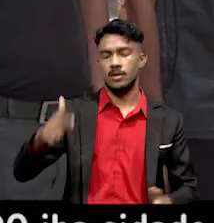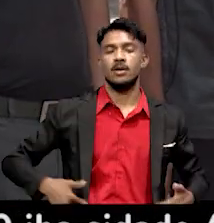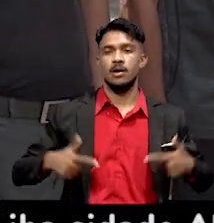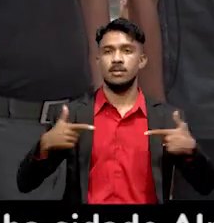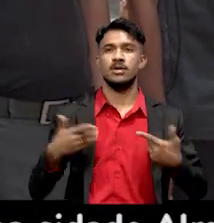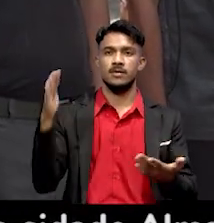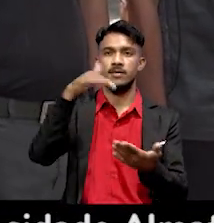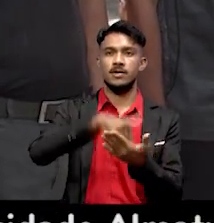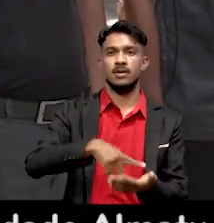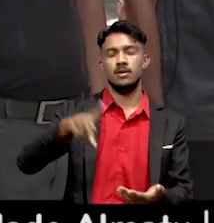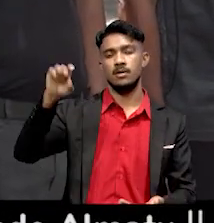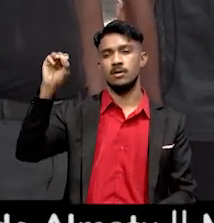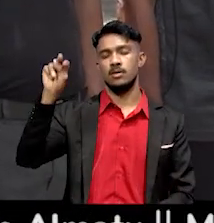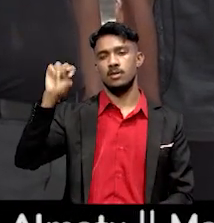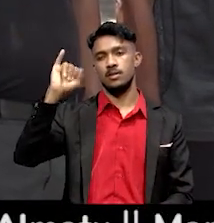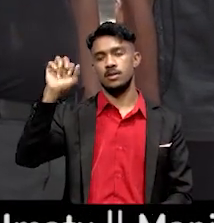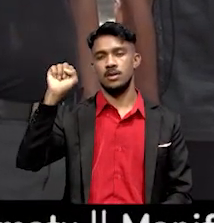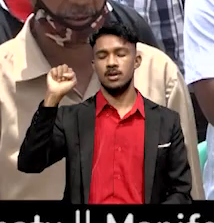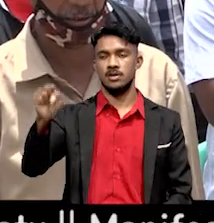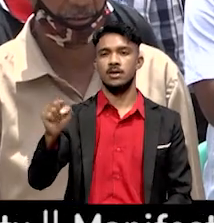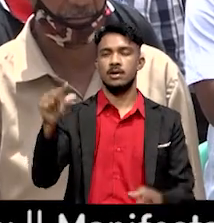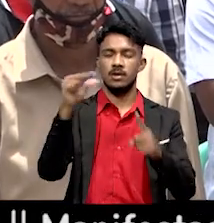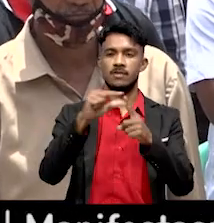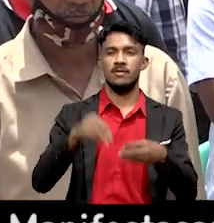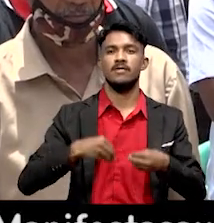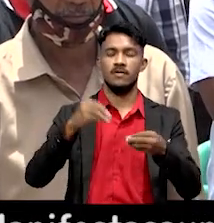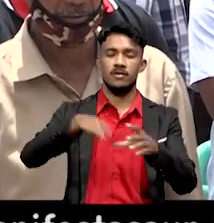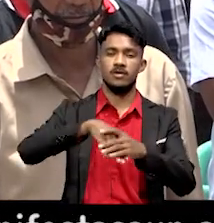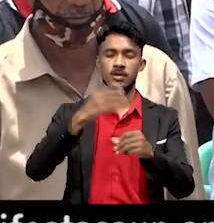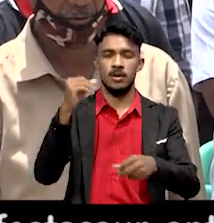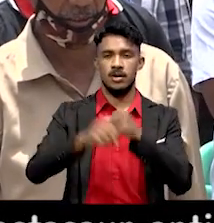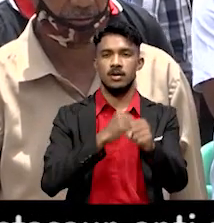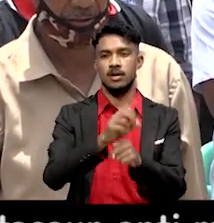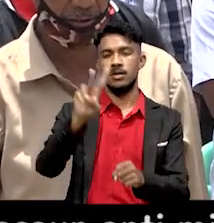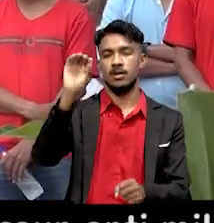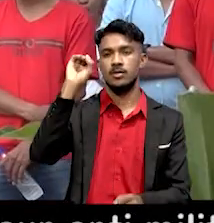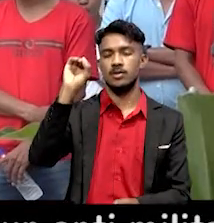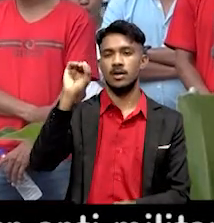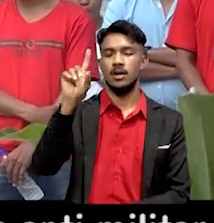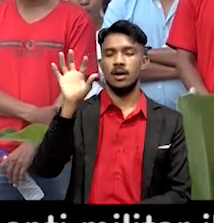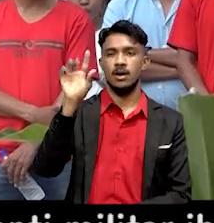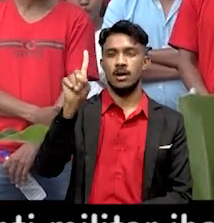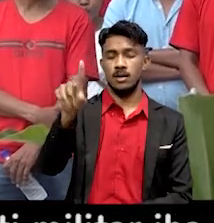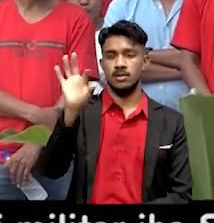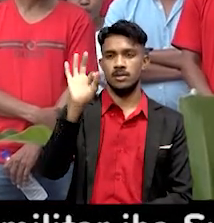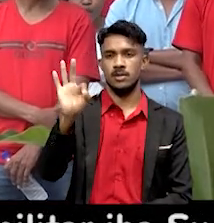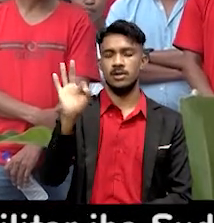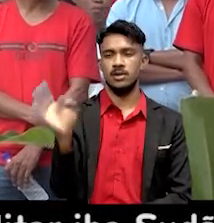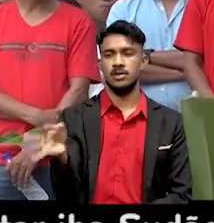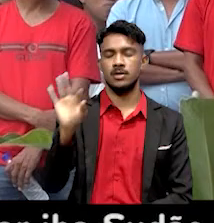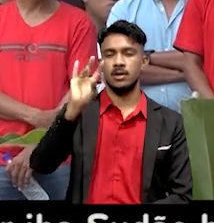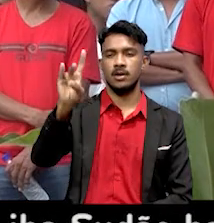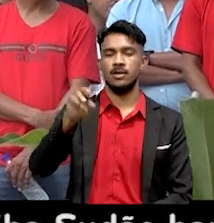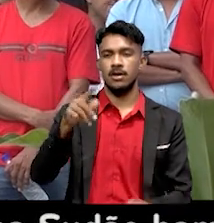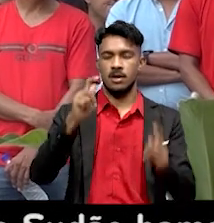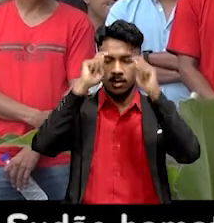Koni Santana nian ho nia lefuan nebe fo sai iha tinan rihun ida atu sia sianolusin hitu katak Timor Leste la iha lor